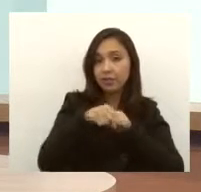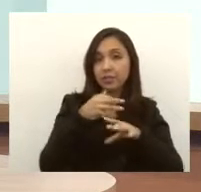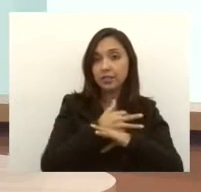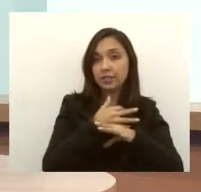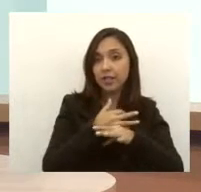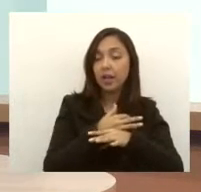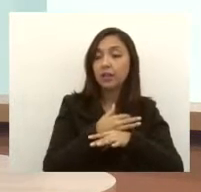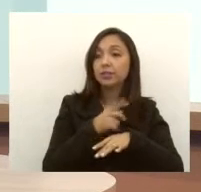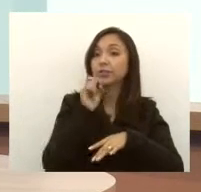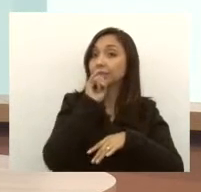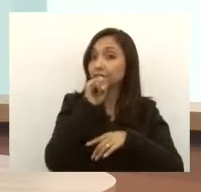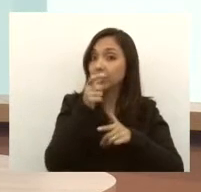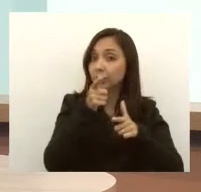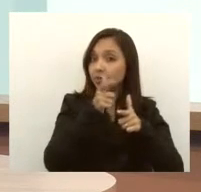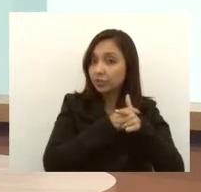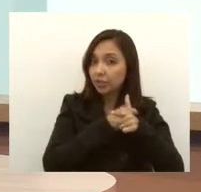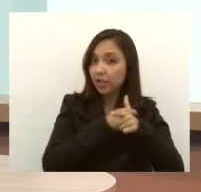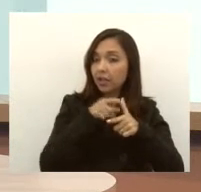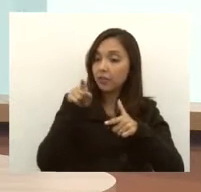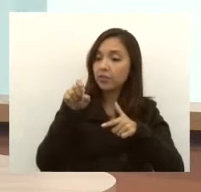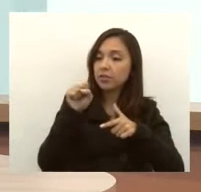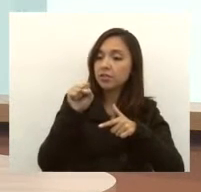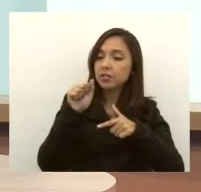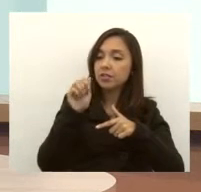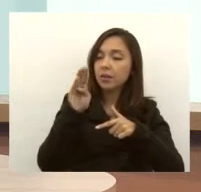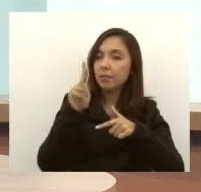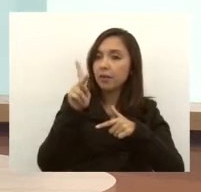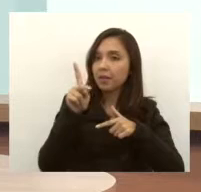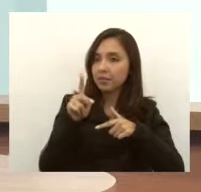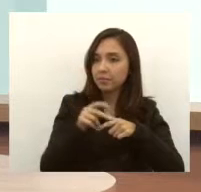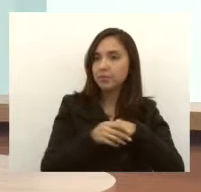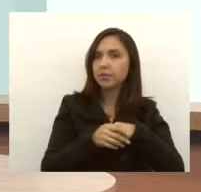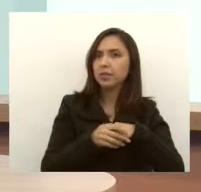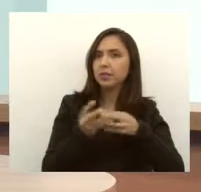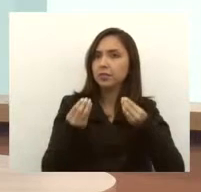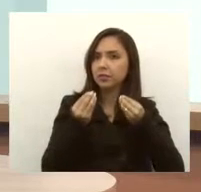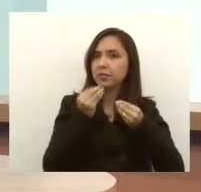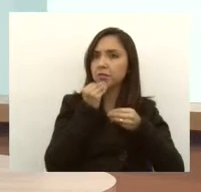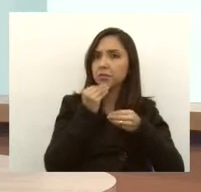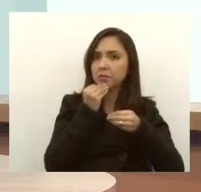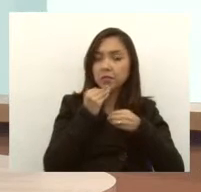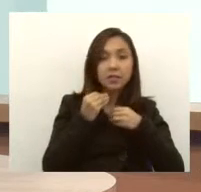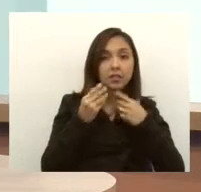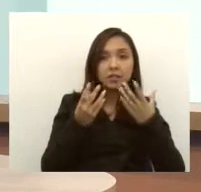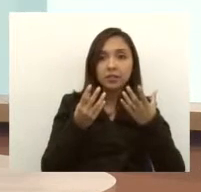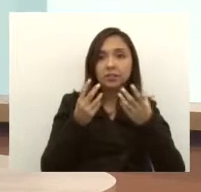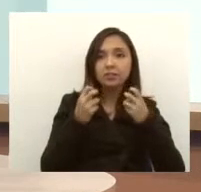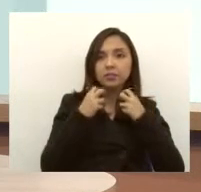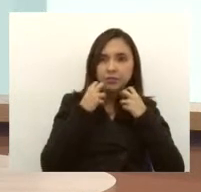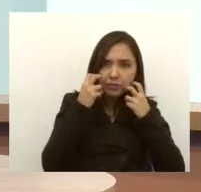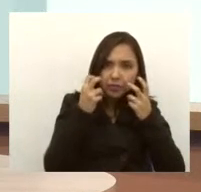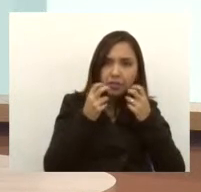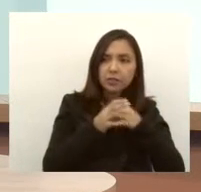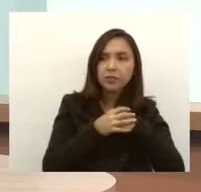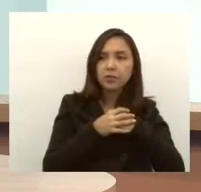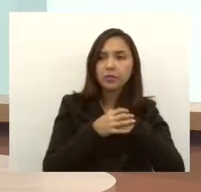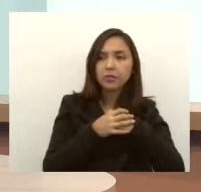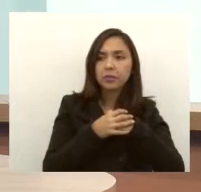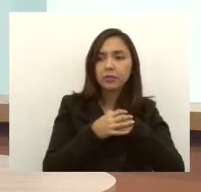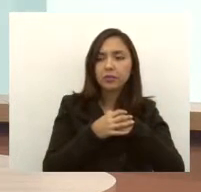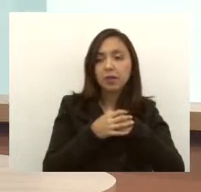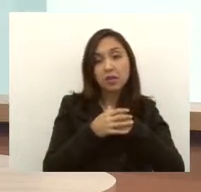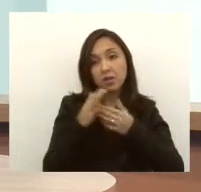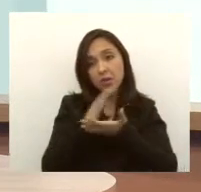só do que a gente deve para a Sabesp. É um absurdo, é uma vergonha. E sabe o que